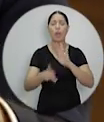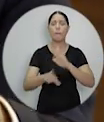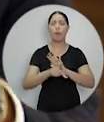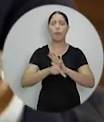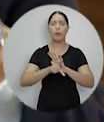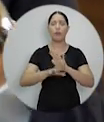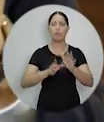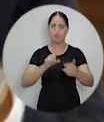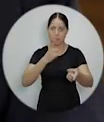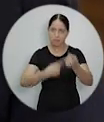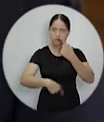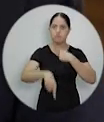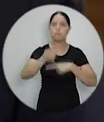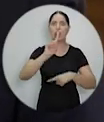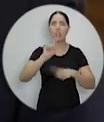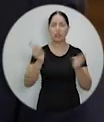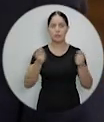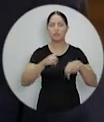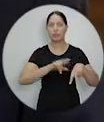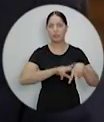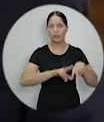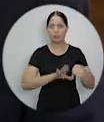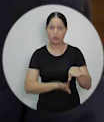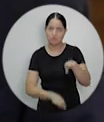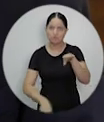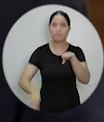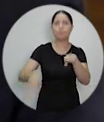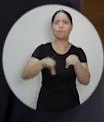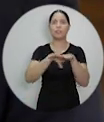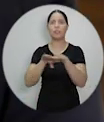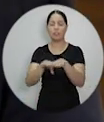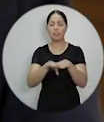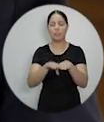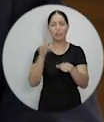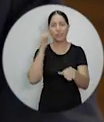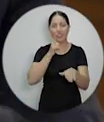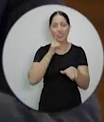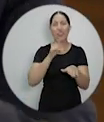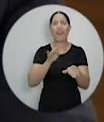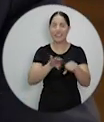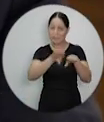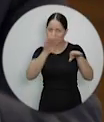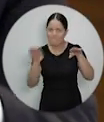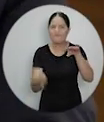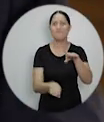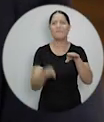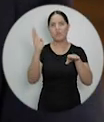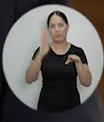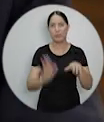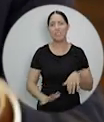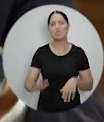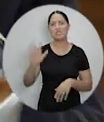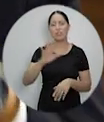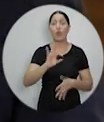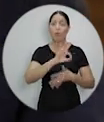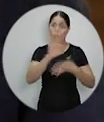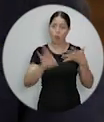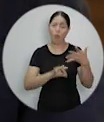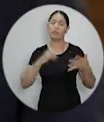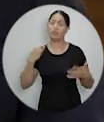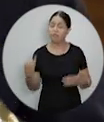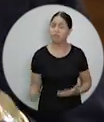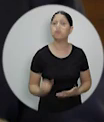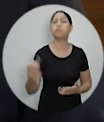salto evolutivo na paridade de gênero, que ainda é muito distante e muito inicial, muito embrionário no Brasil. As cotas